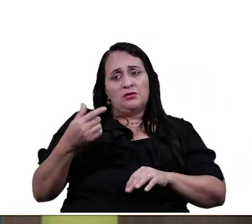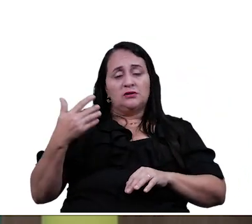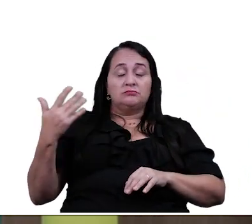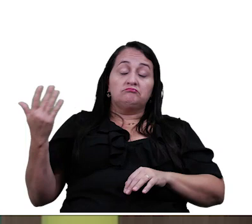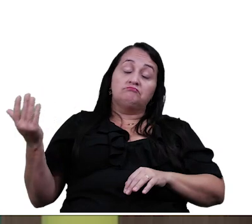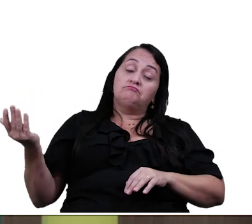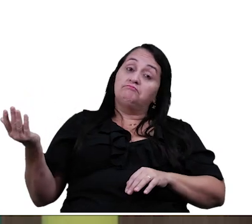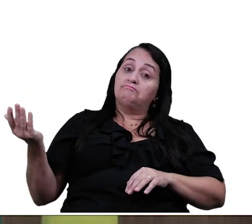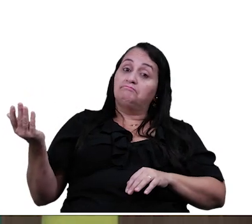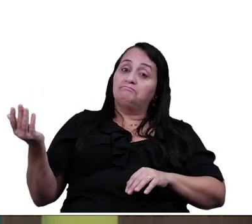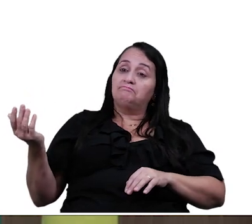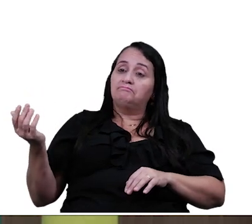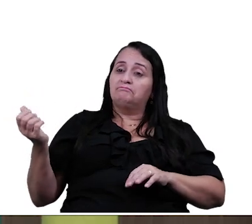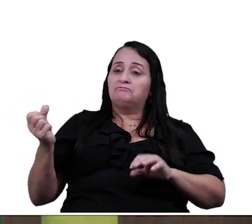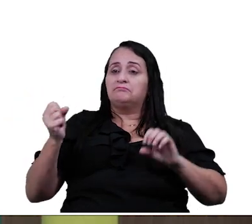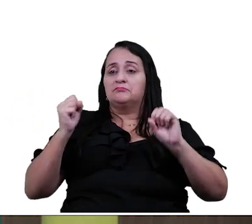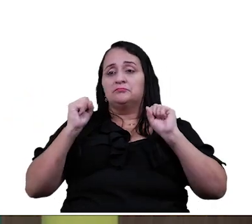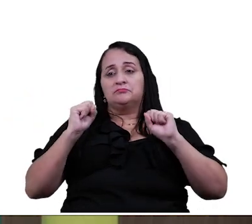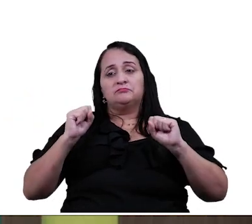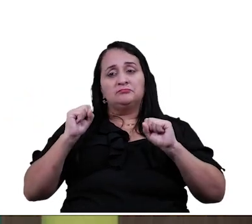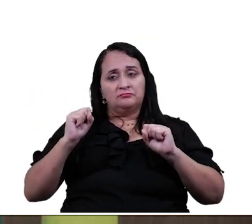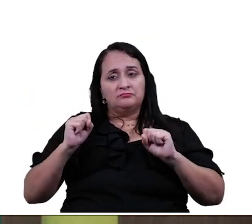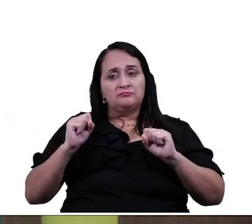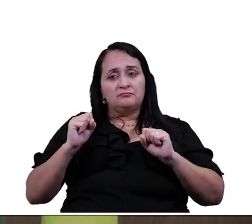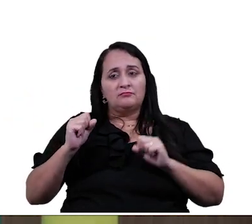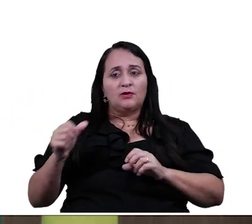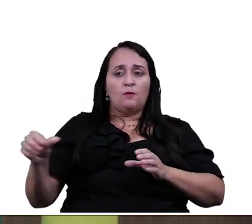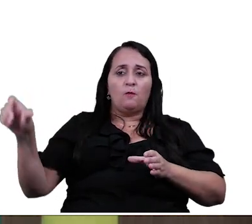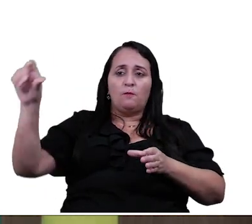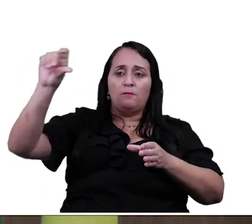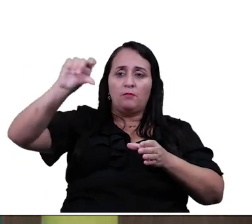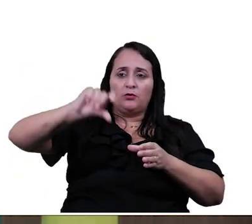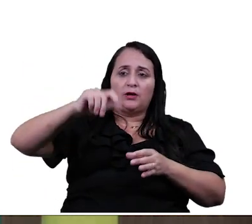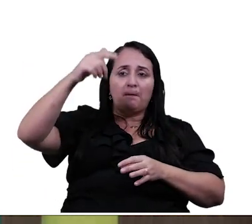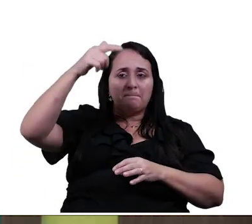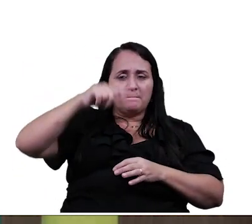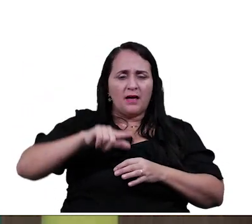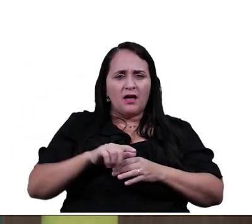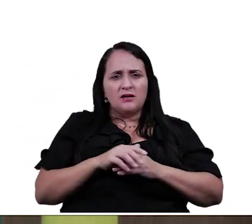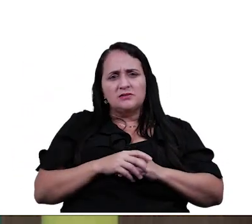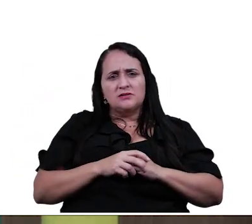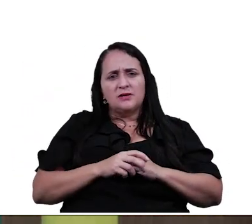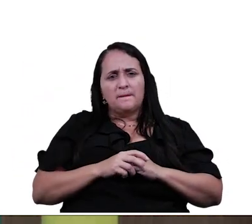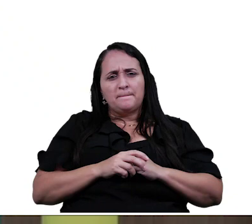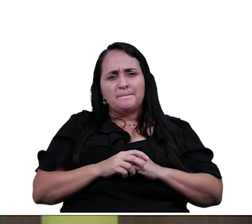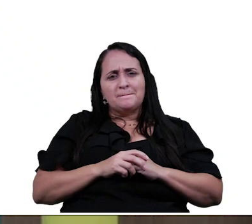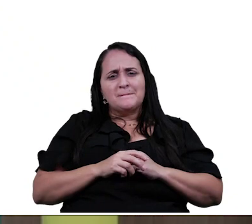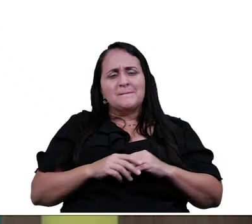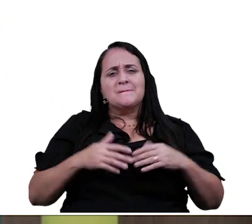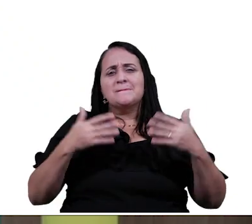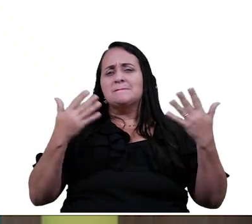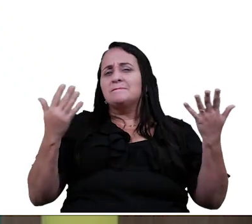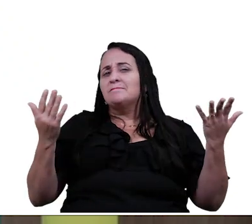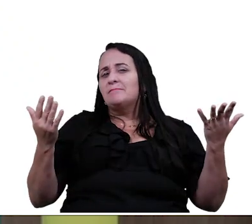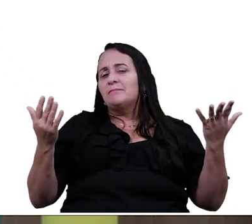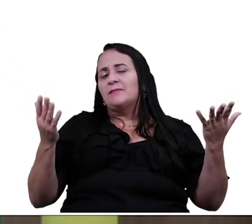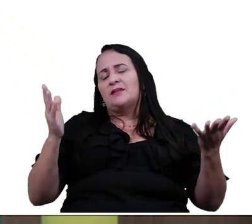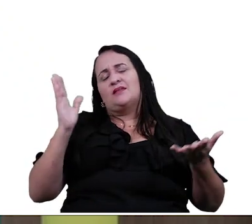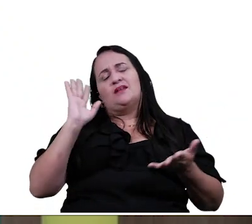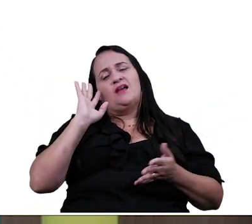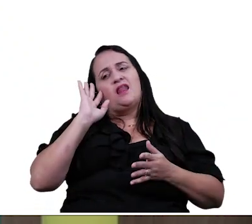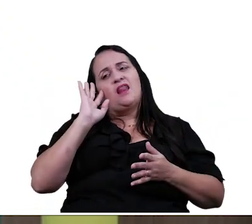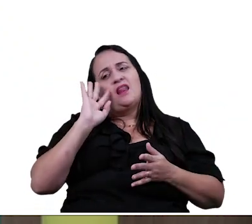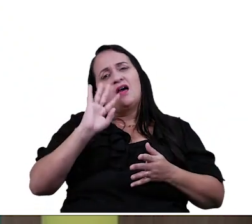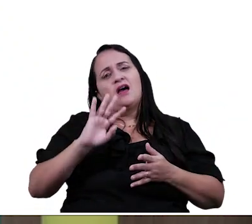frente eu fazer uma outra receita. Ou se eu quiser botar um pouquinho mais, eu posso botar. Então, sem sombra